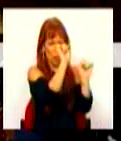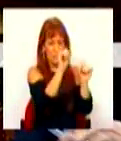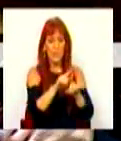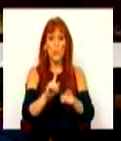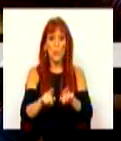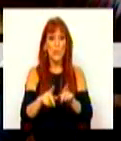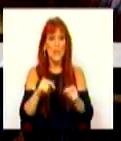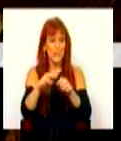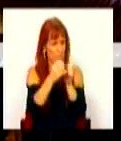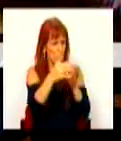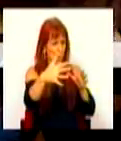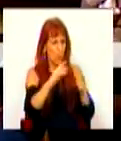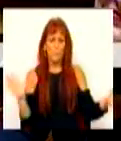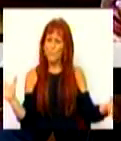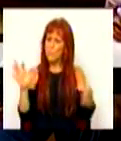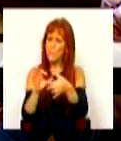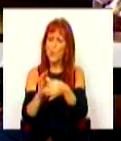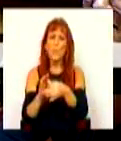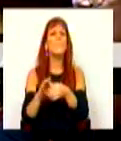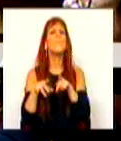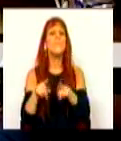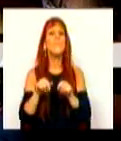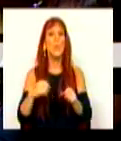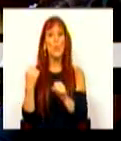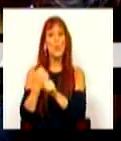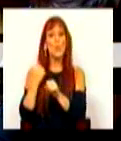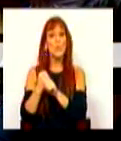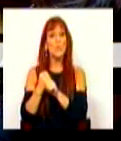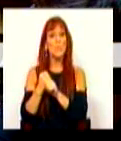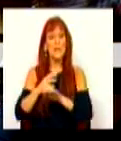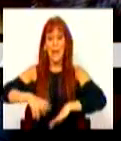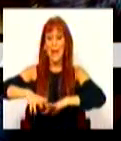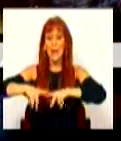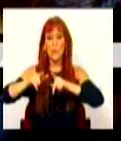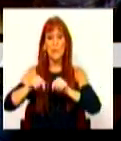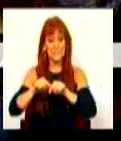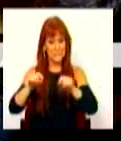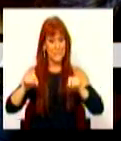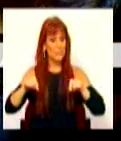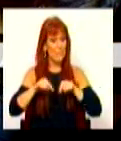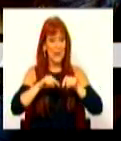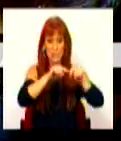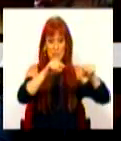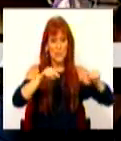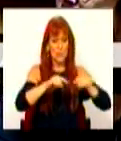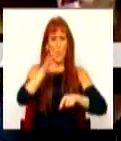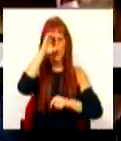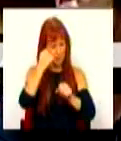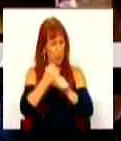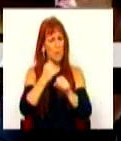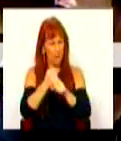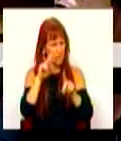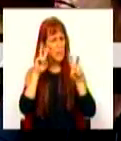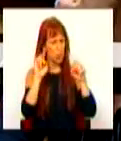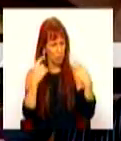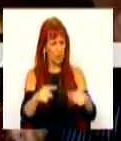cujas dimensões entroncam necessariamente com o trabalho a desenvolver nestes espaços. O Governo está a trabalhar neste